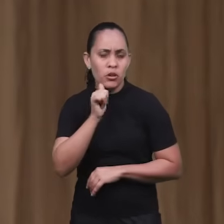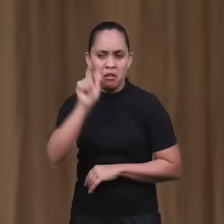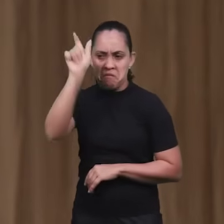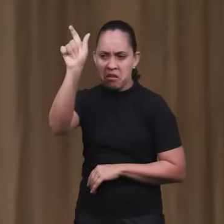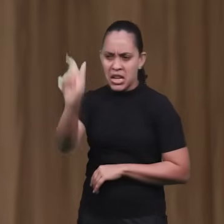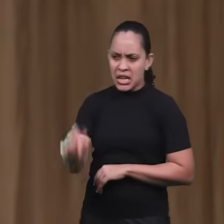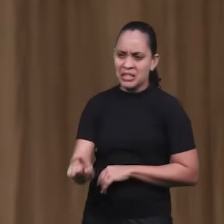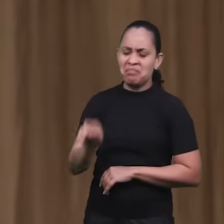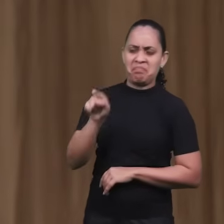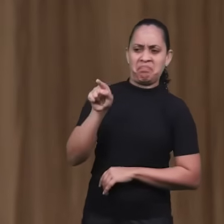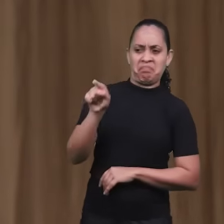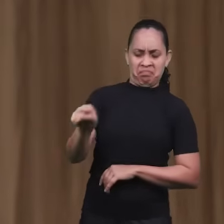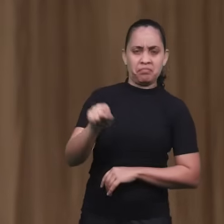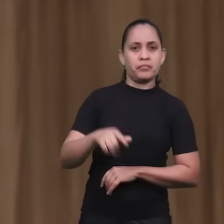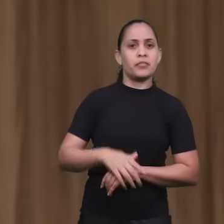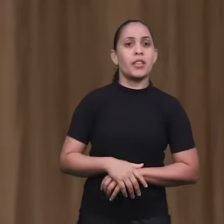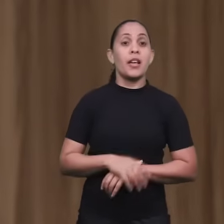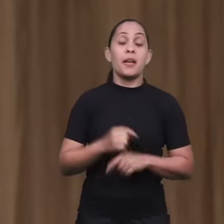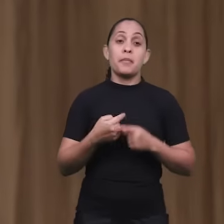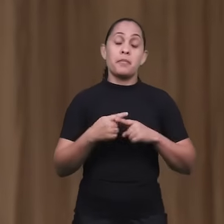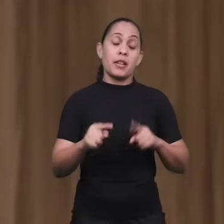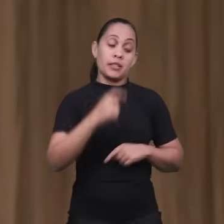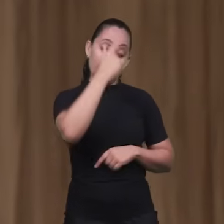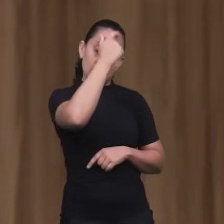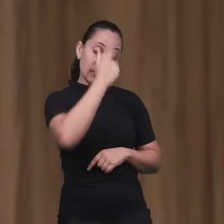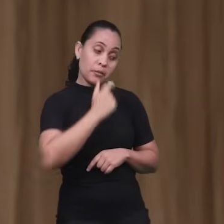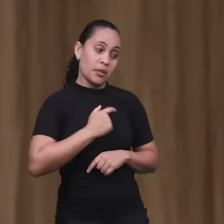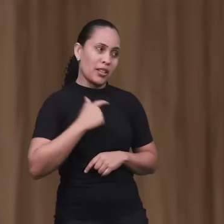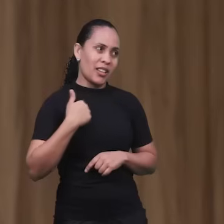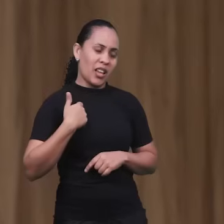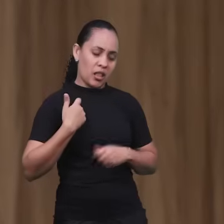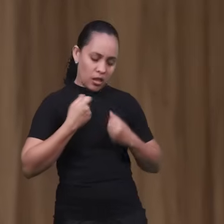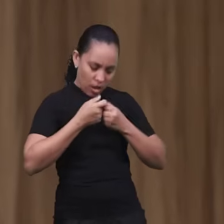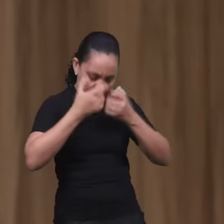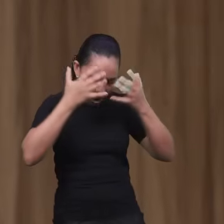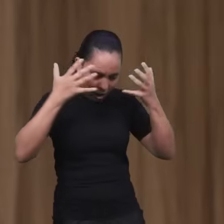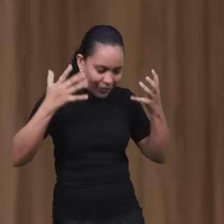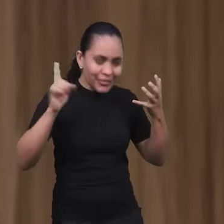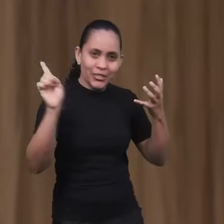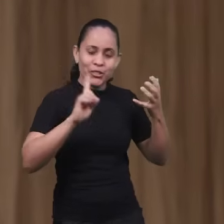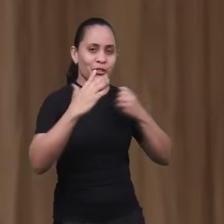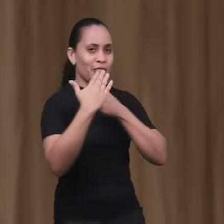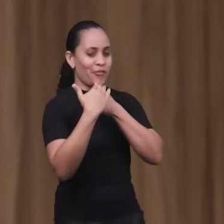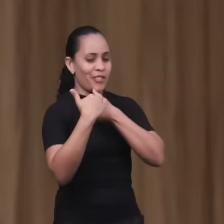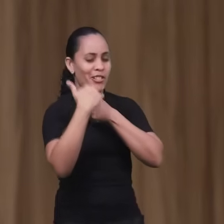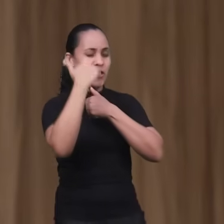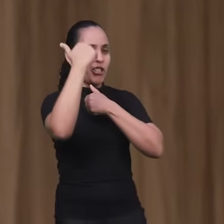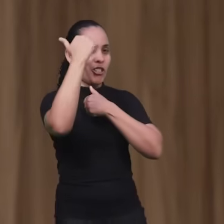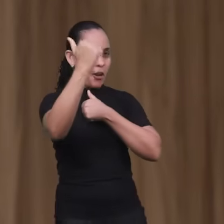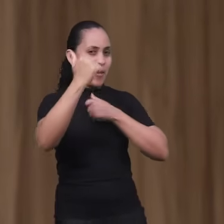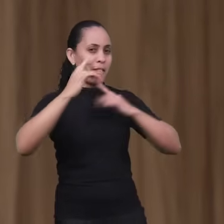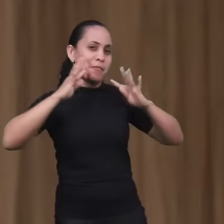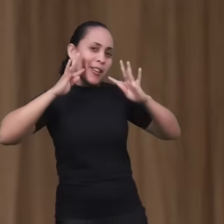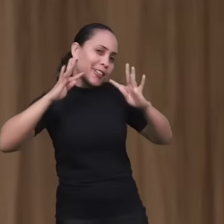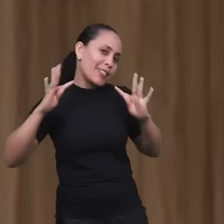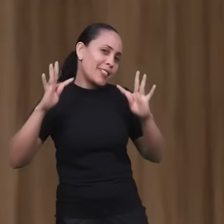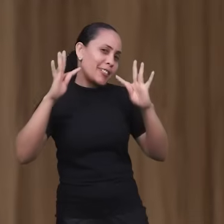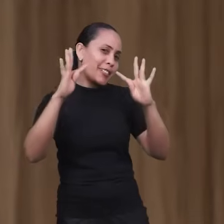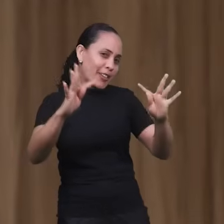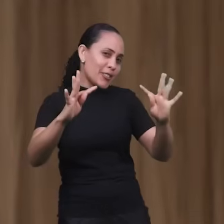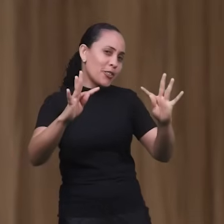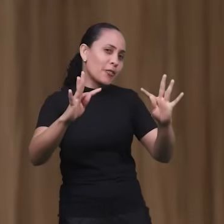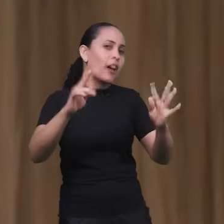maior homem nascido de mulher, mas João Batista sabia que ele não era